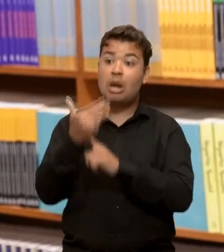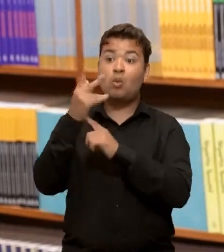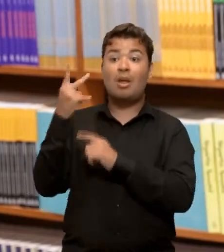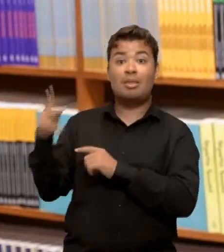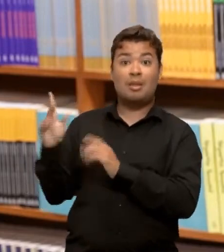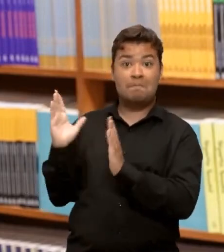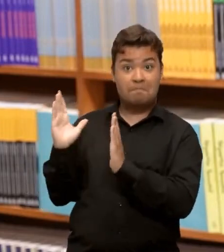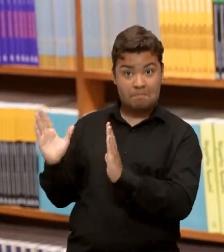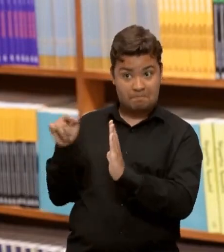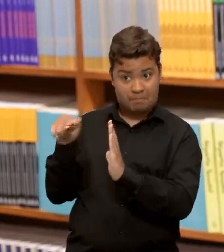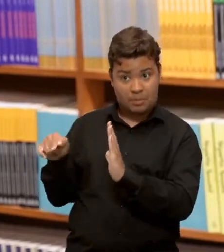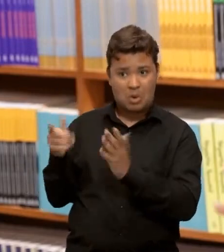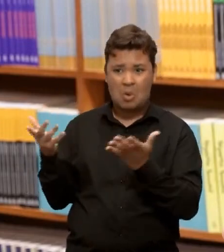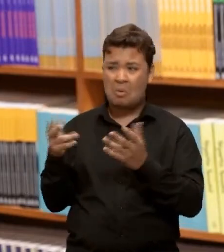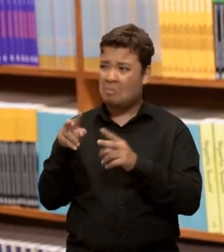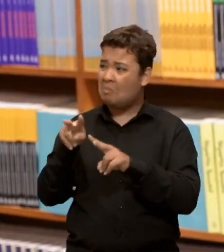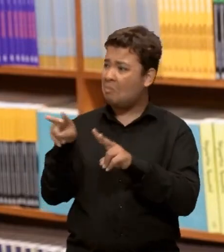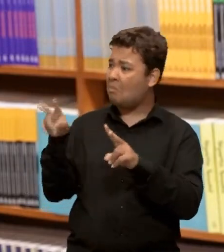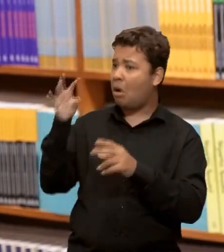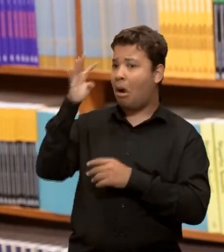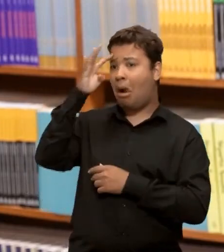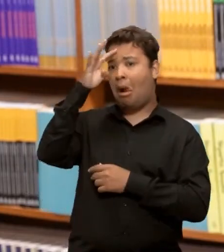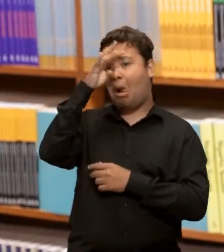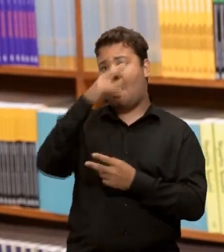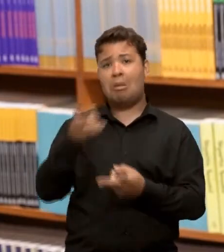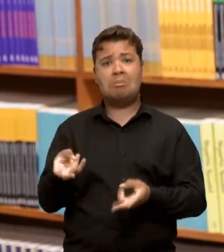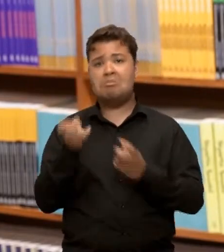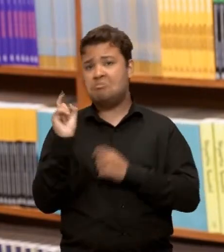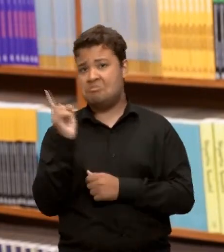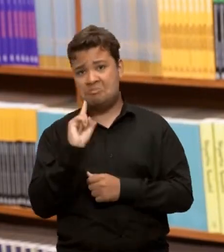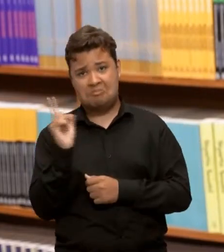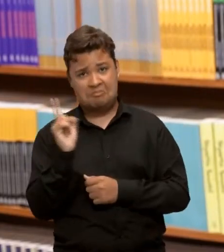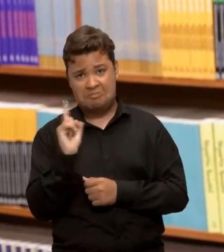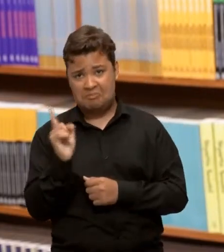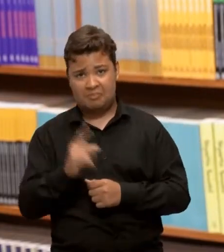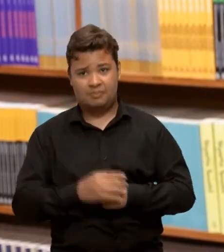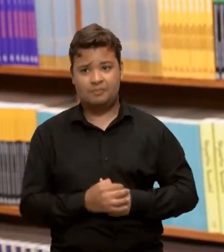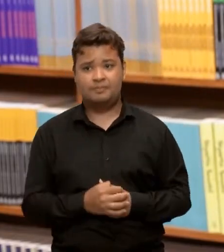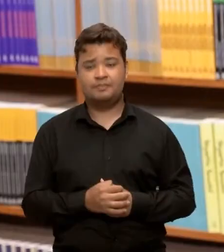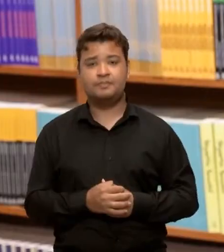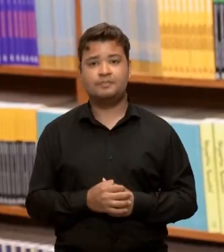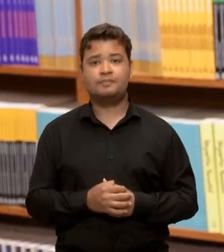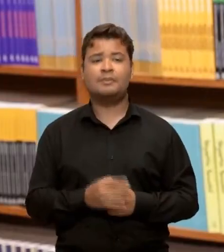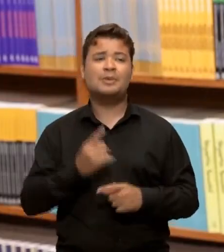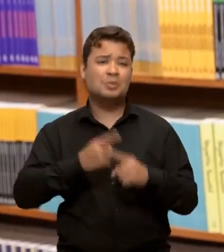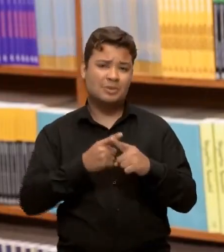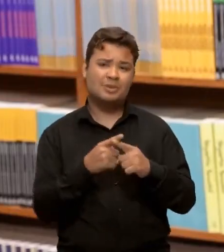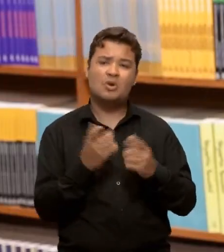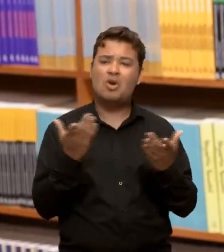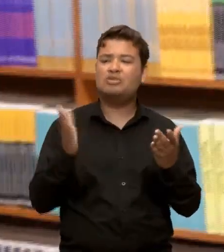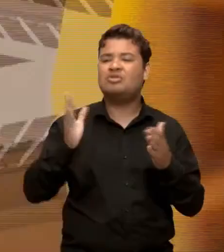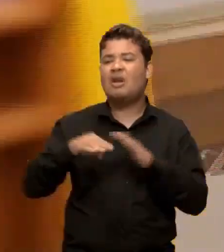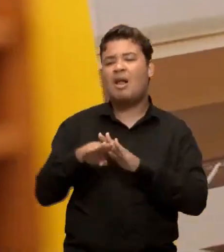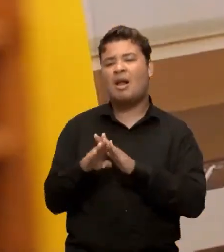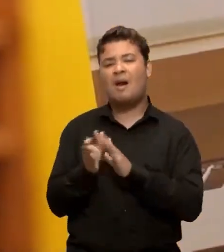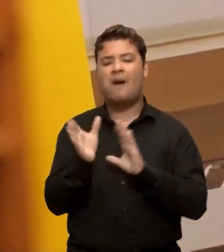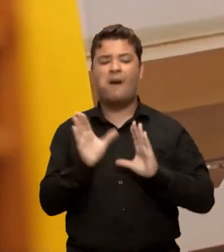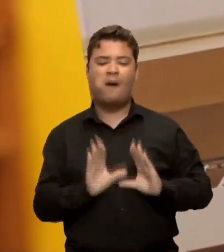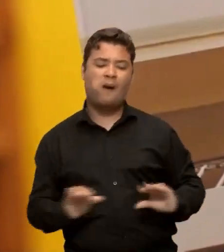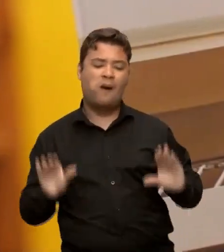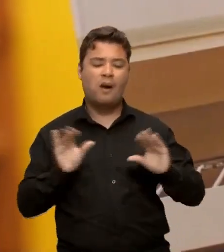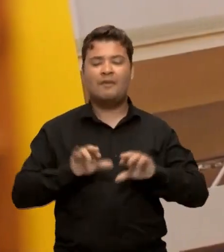que hoje talvez passem despercebidas ao visitante do século 21, acostumado a vários confortos do